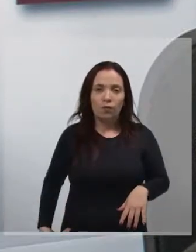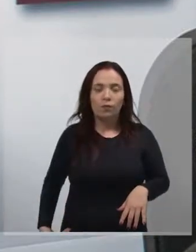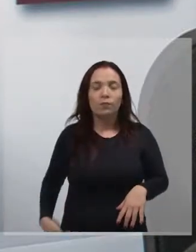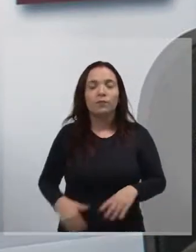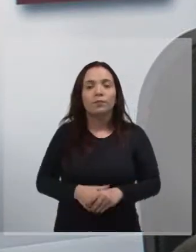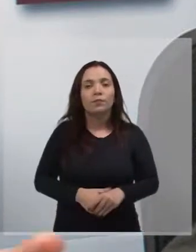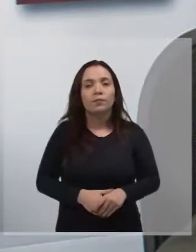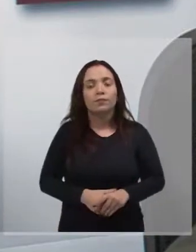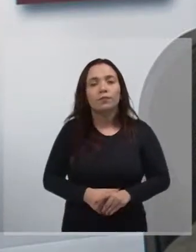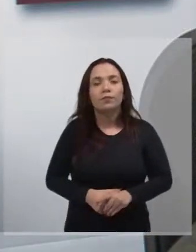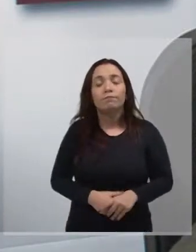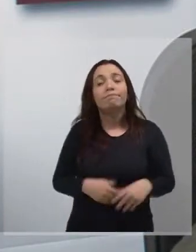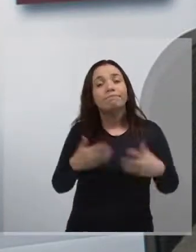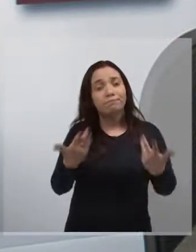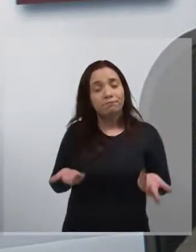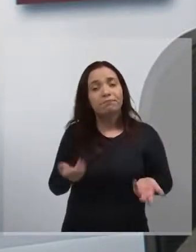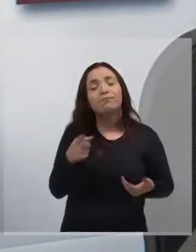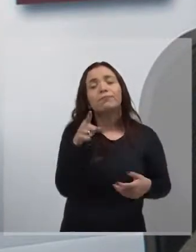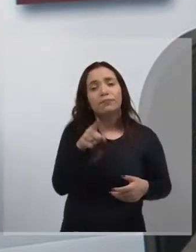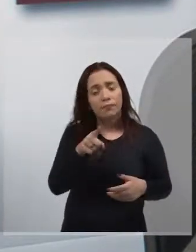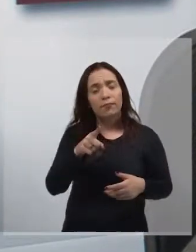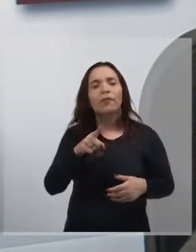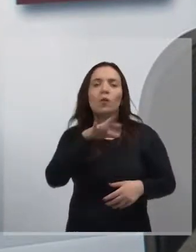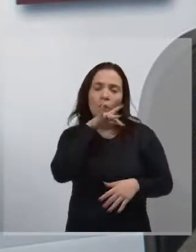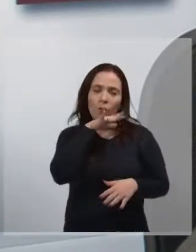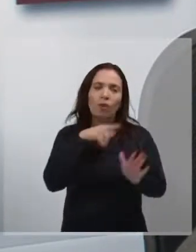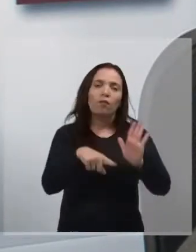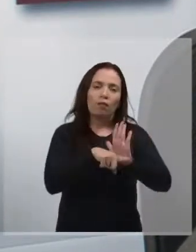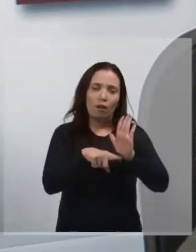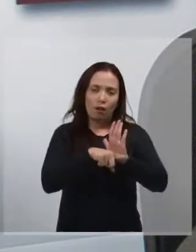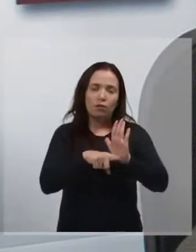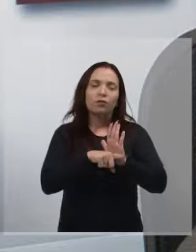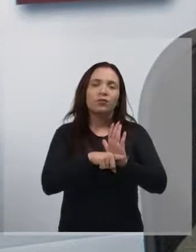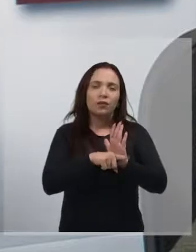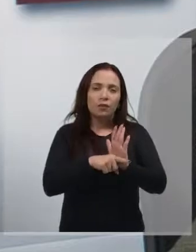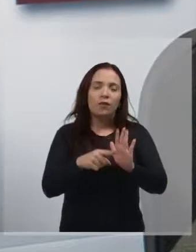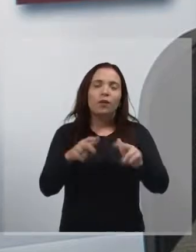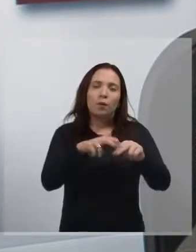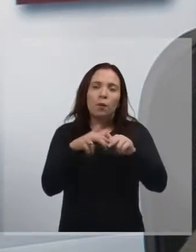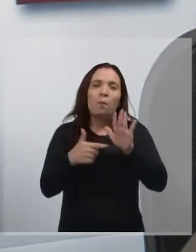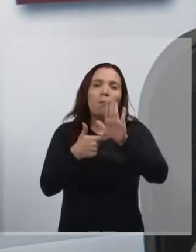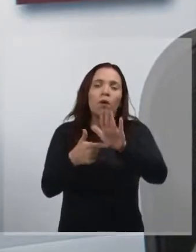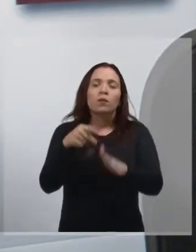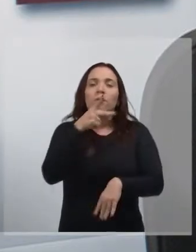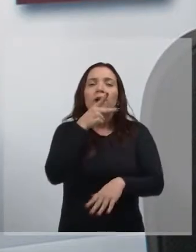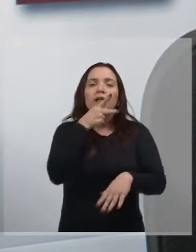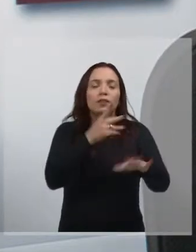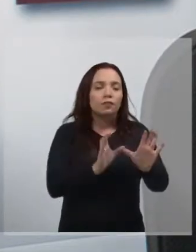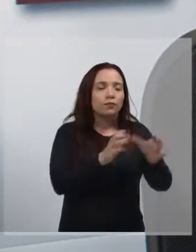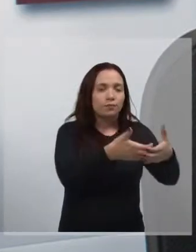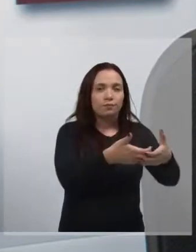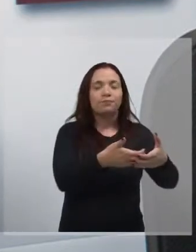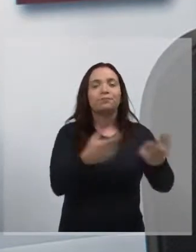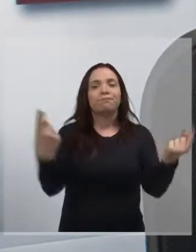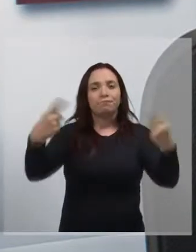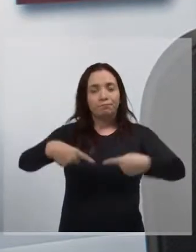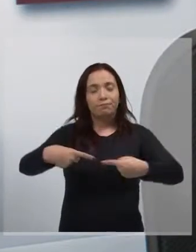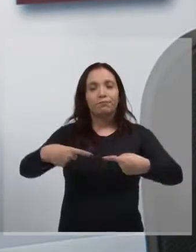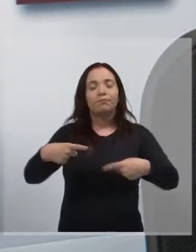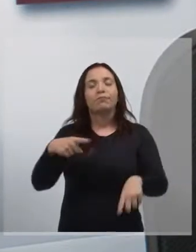de imprensa. Quer dizer, isso é algo muito negativo para as oposições no Brasil hoje, tanto liderada